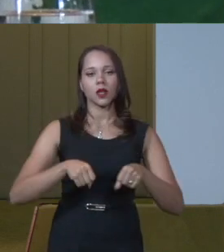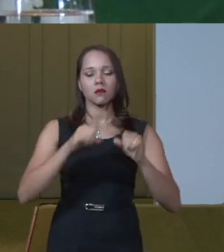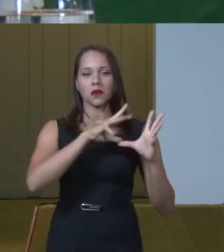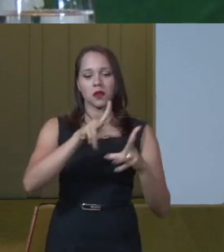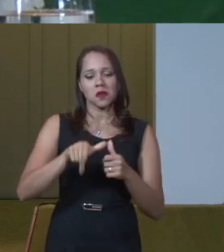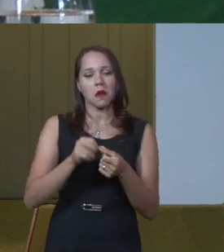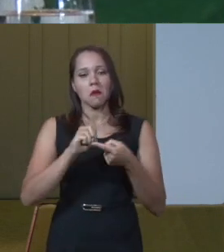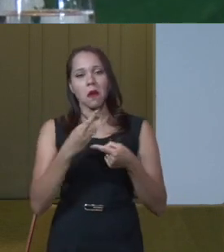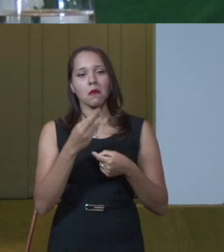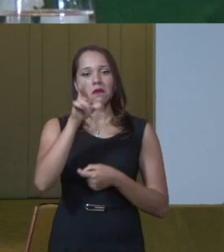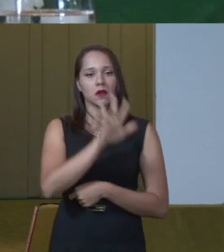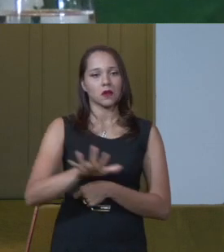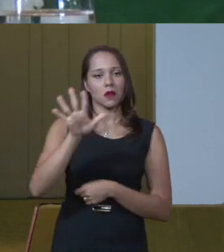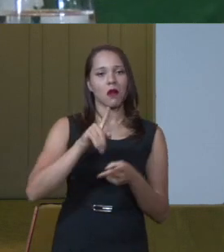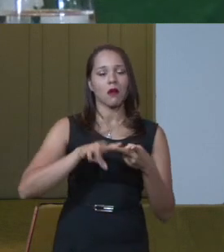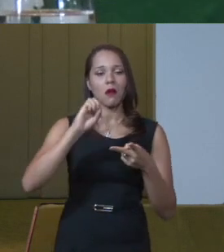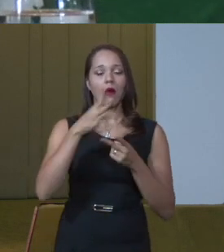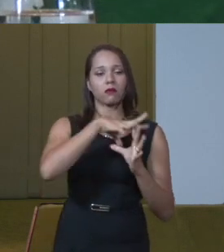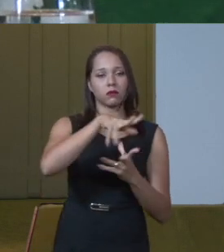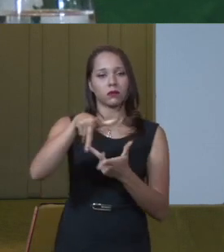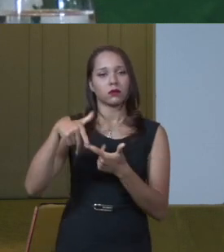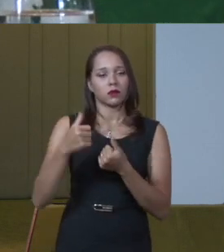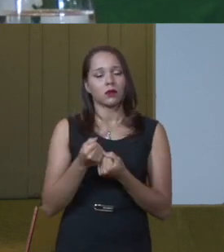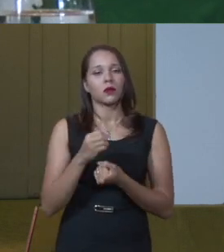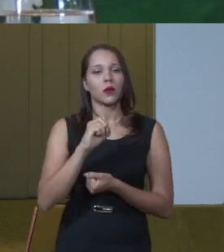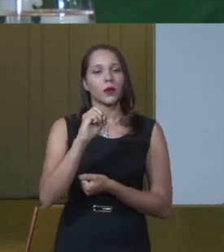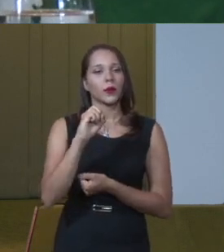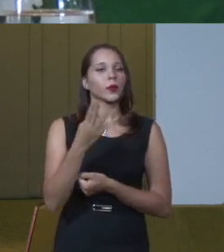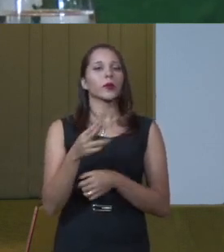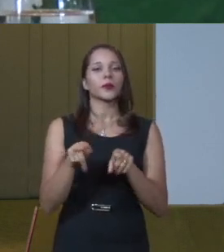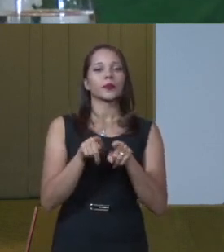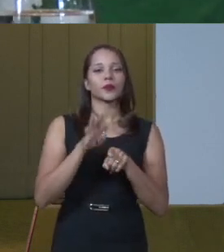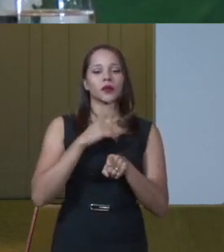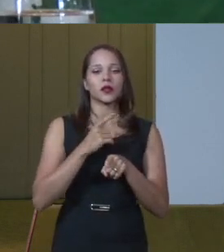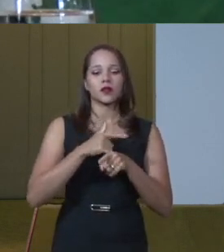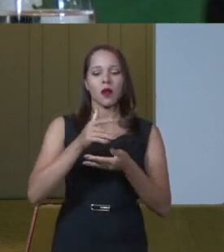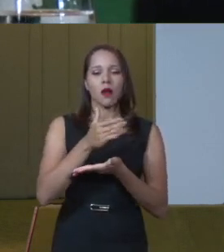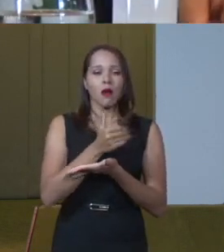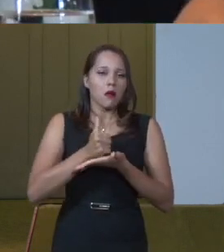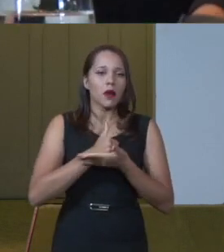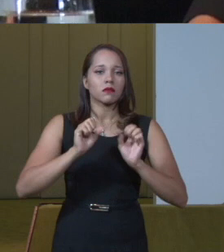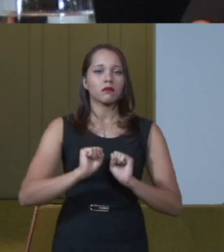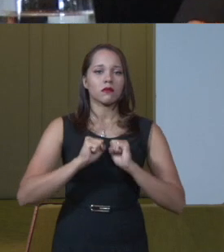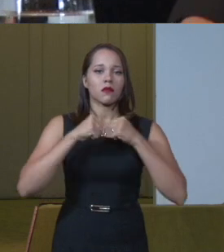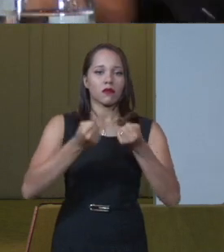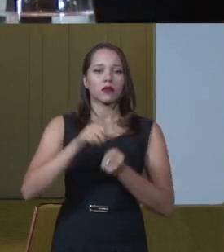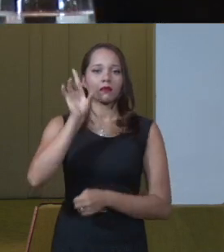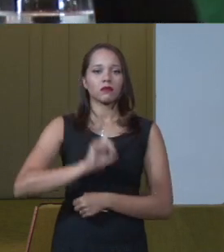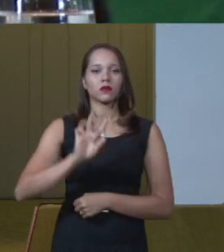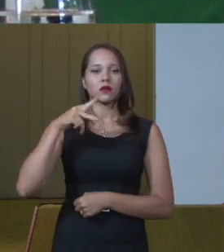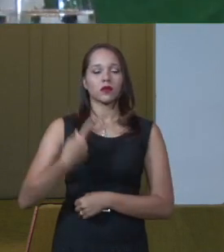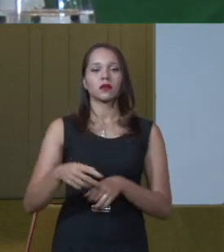seja mundial, sejam uma plataforma para a defesa dos direitos humanos e da